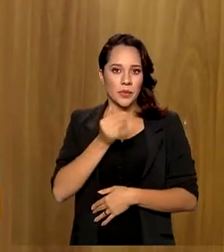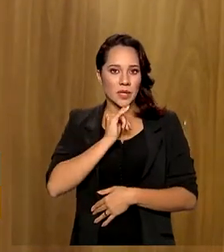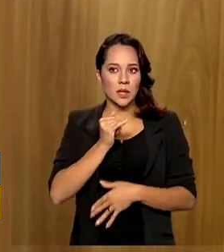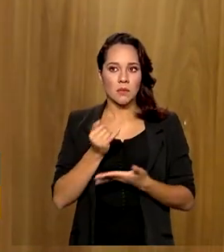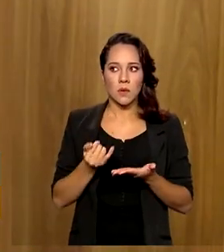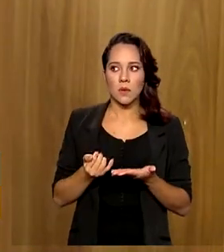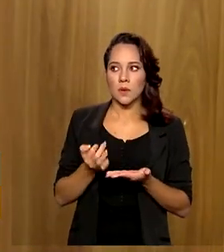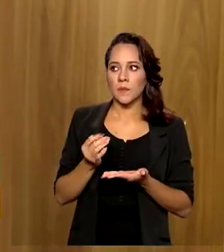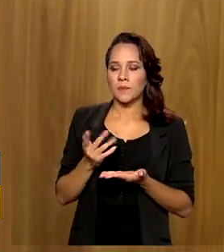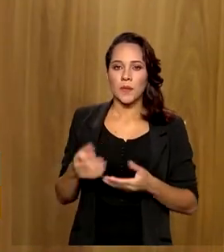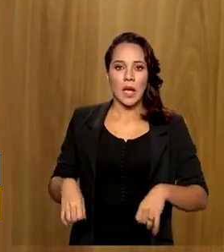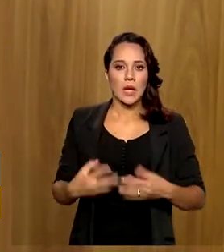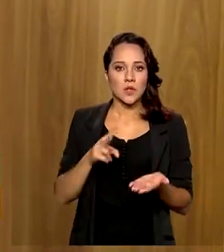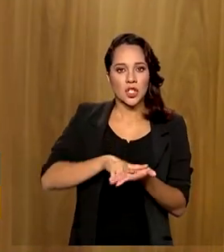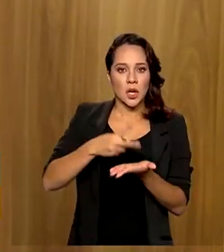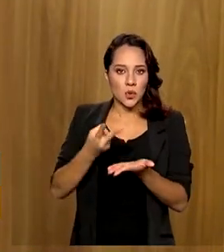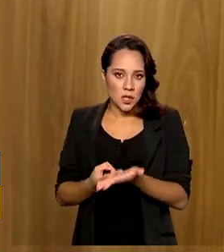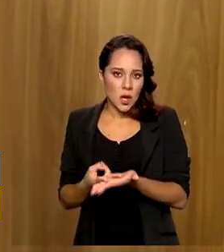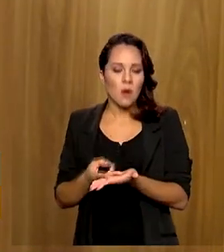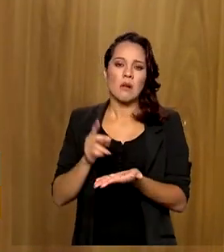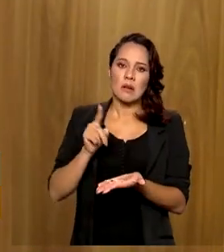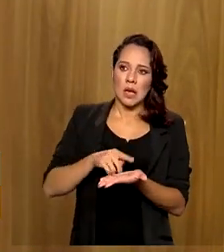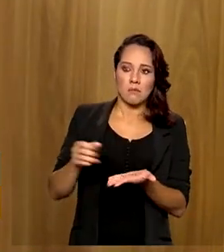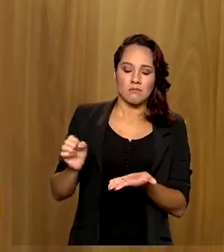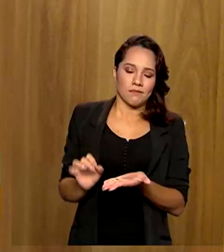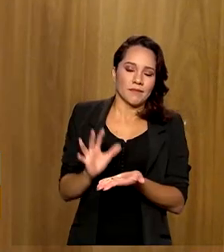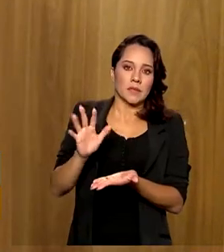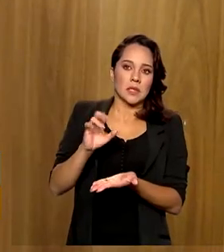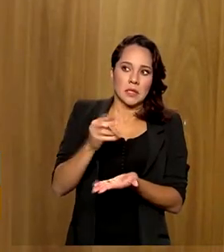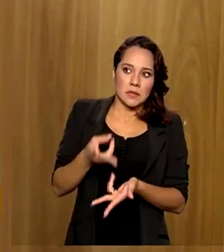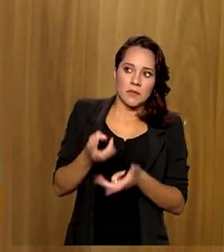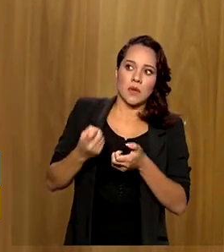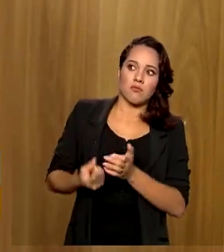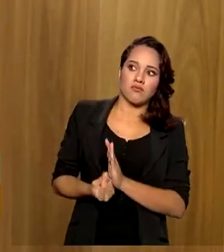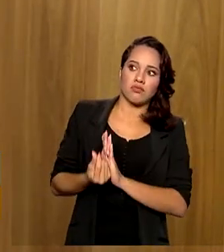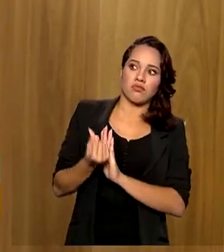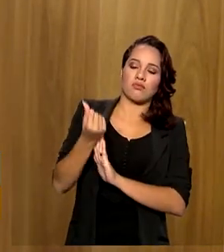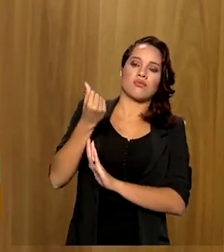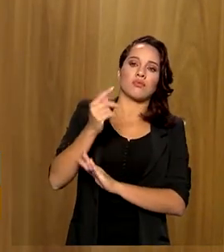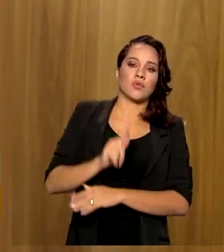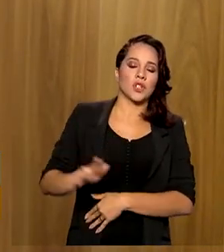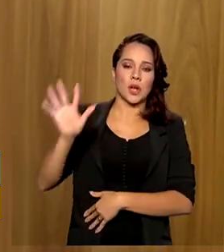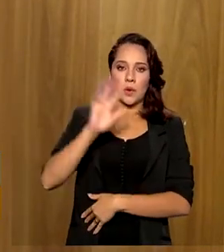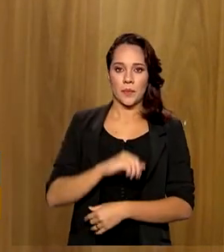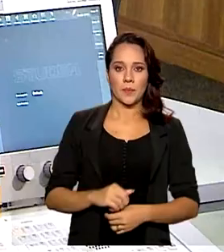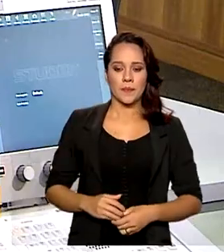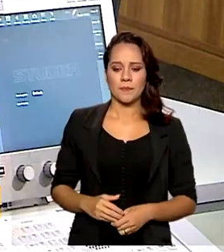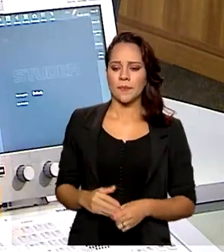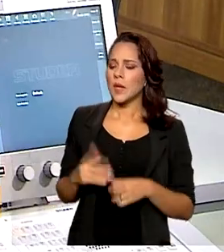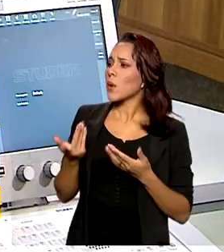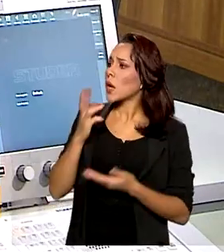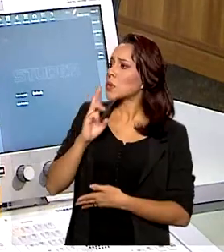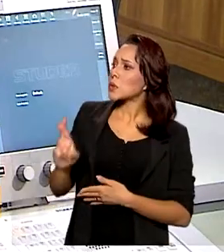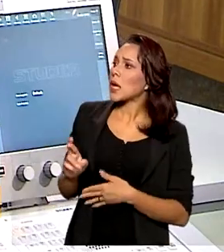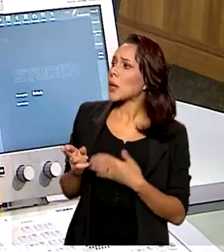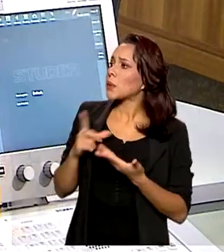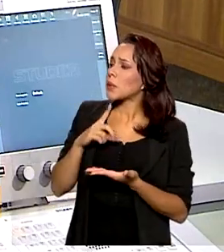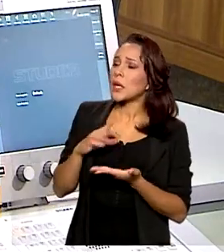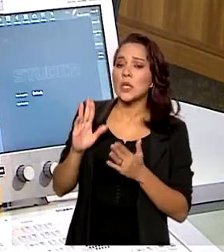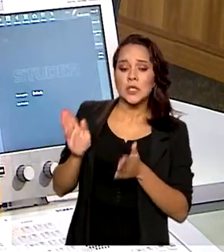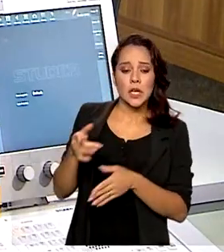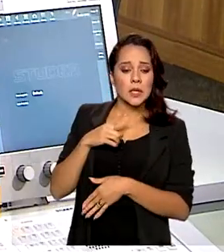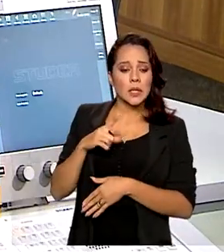aí de tradução, é bastante expressivo quando você olha o faturamento delas como um todo. E que resultado se espera disso? Já